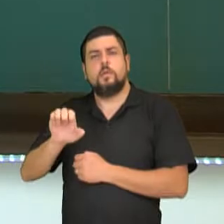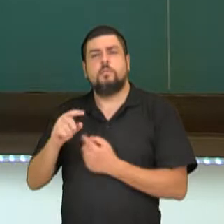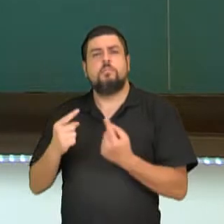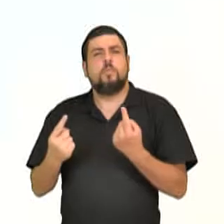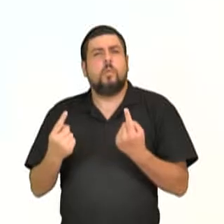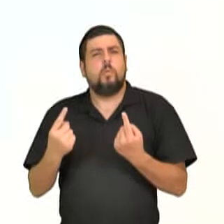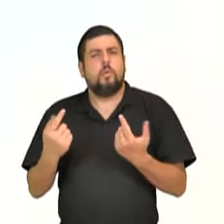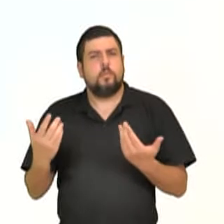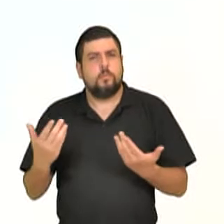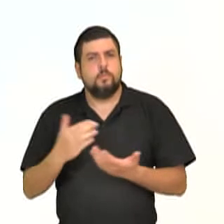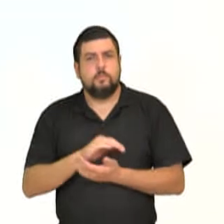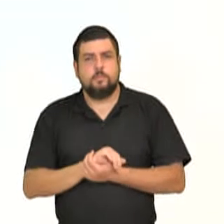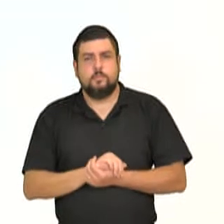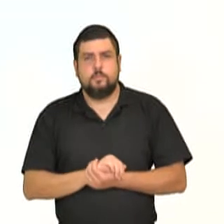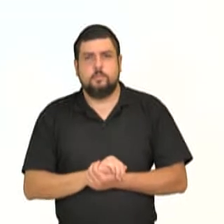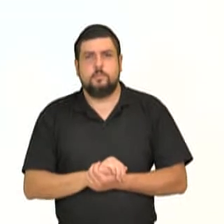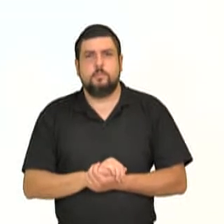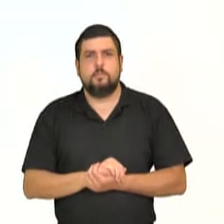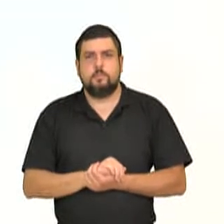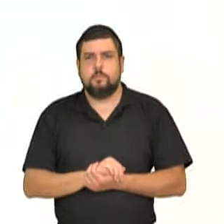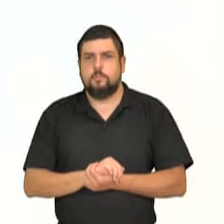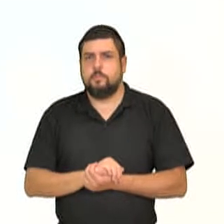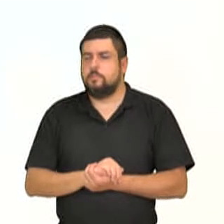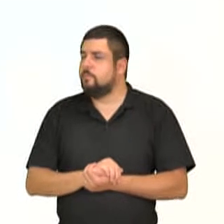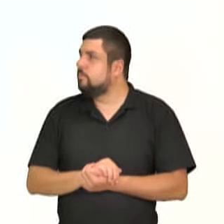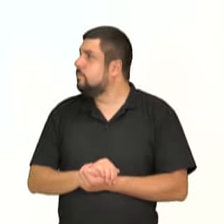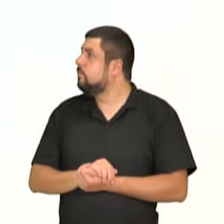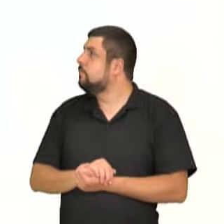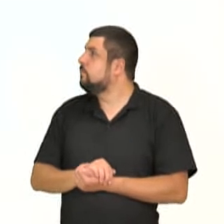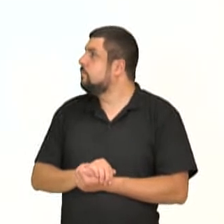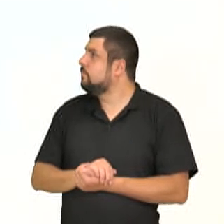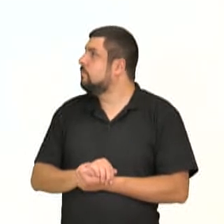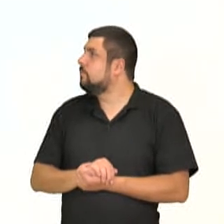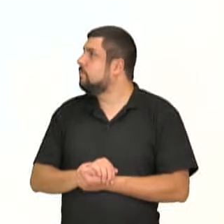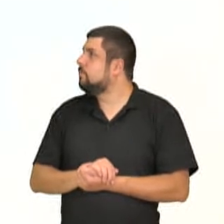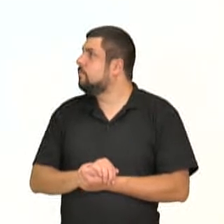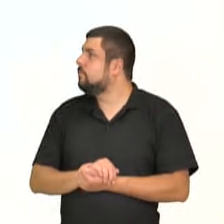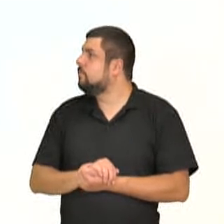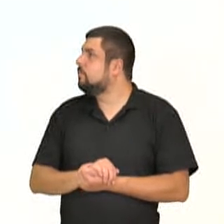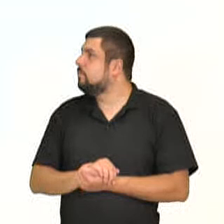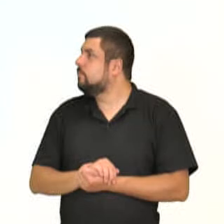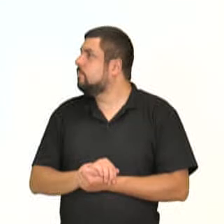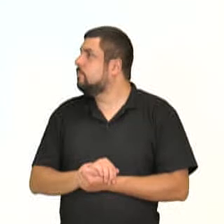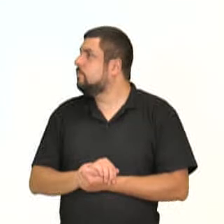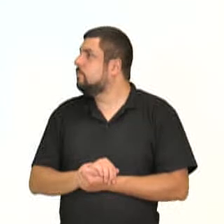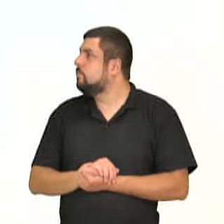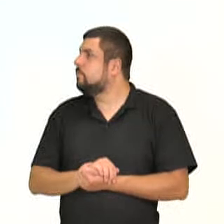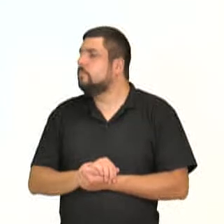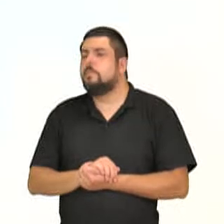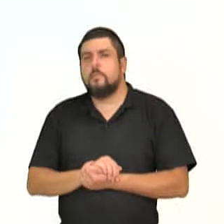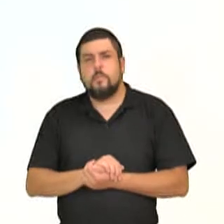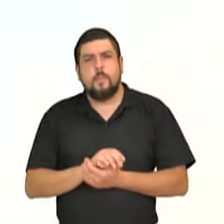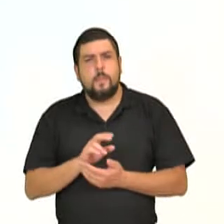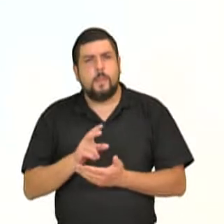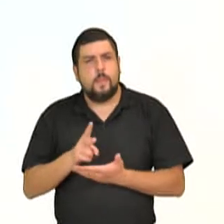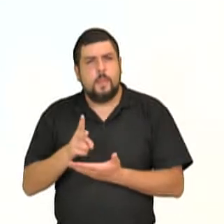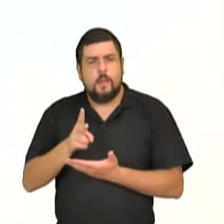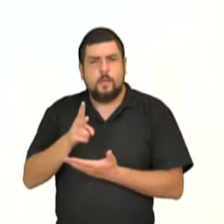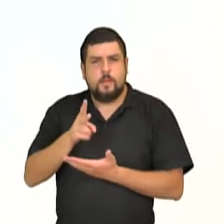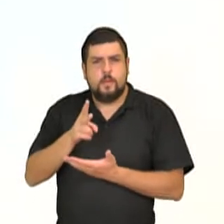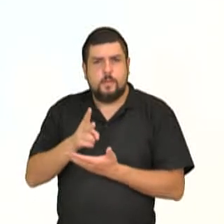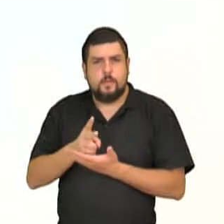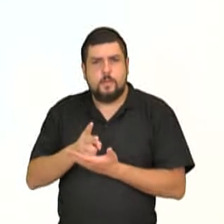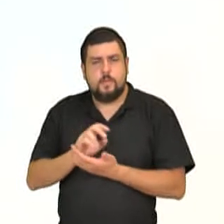Vamos ver? A menudo quer dizer com frequência, frequentemente usamos as